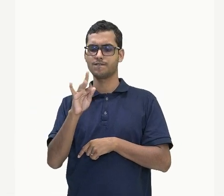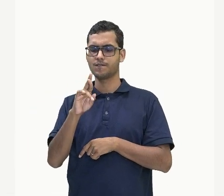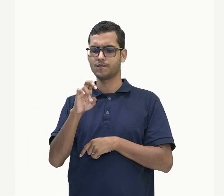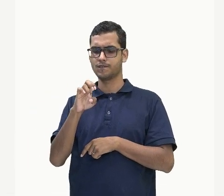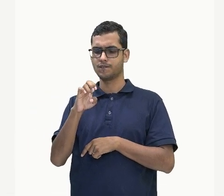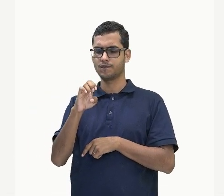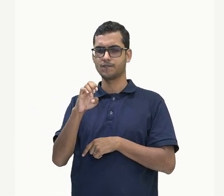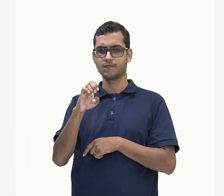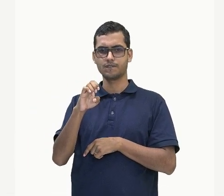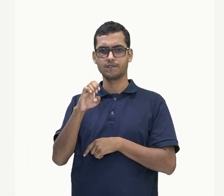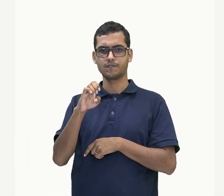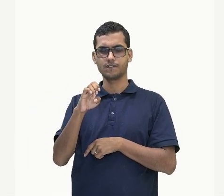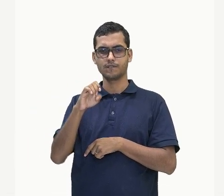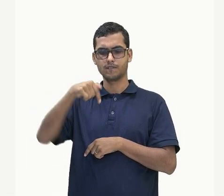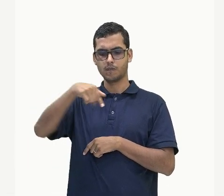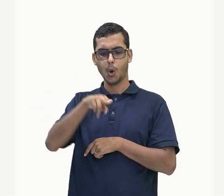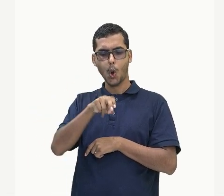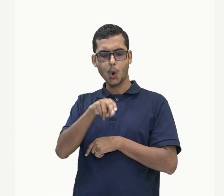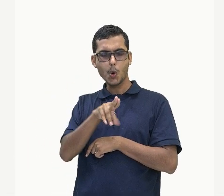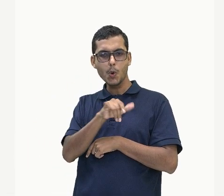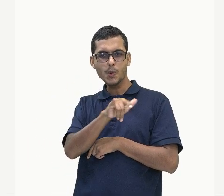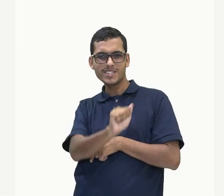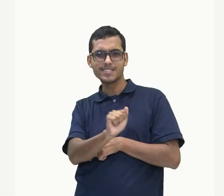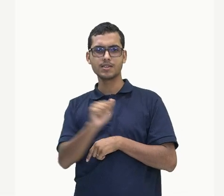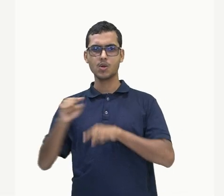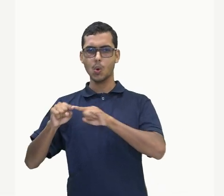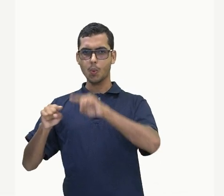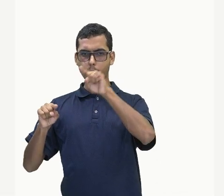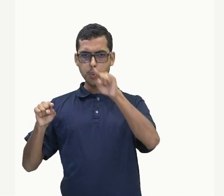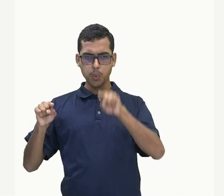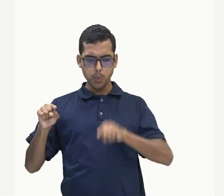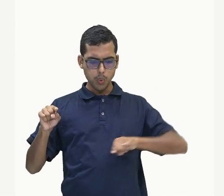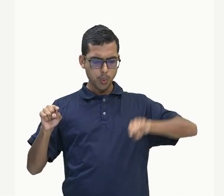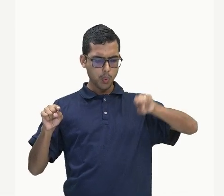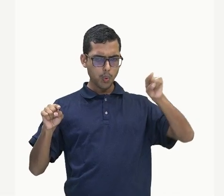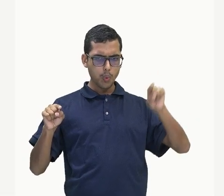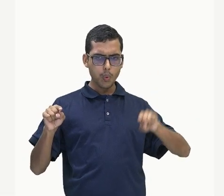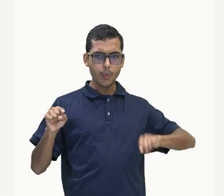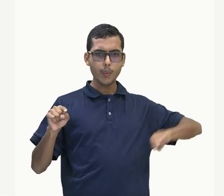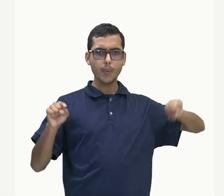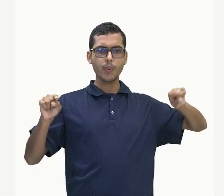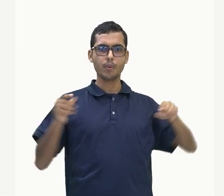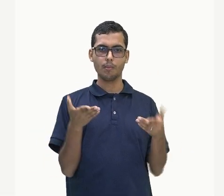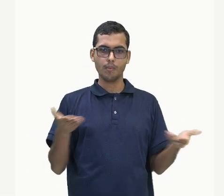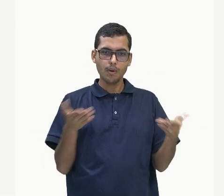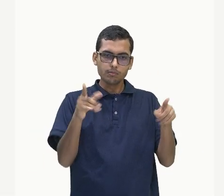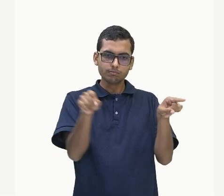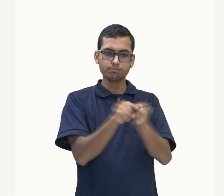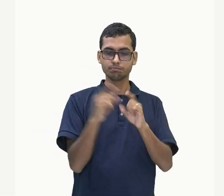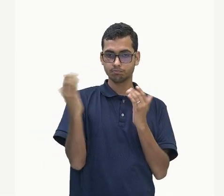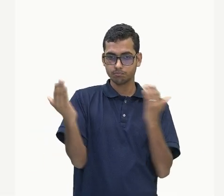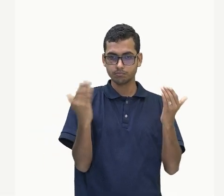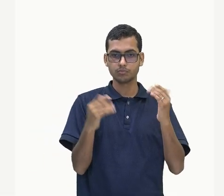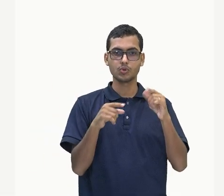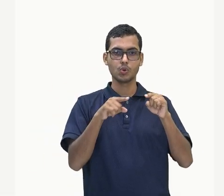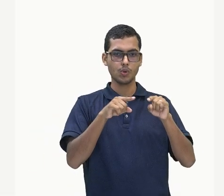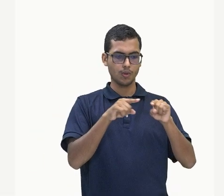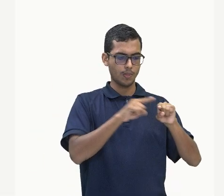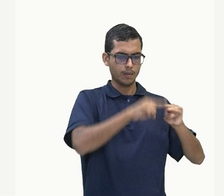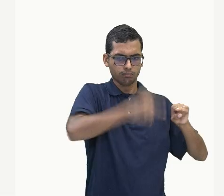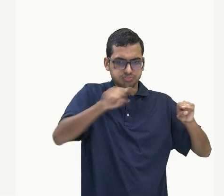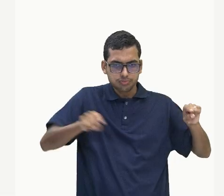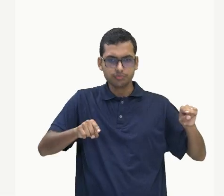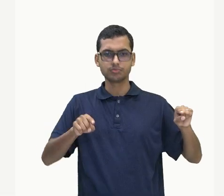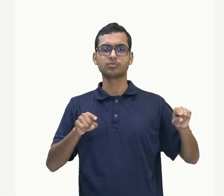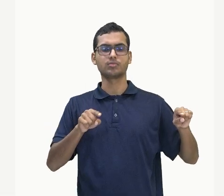ela aumenta. Então, essa radiação ela pode ser classificada em radiação